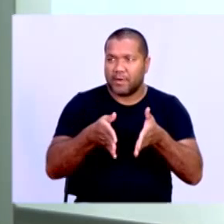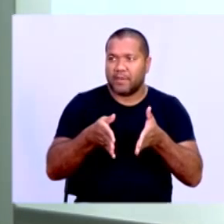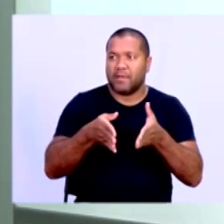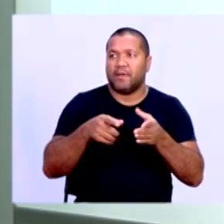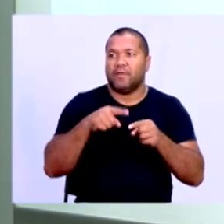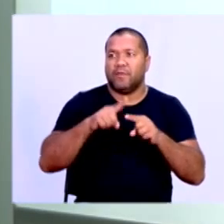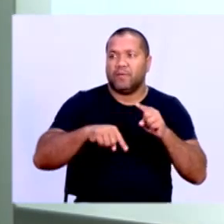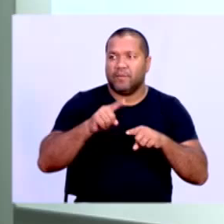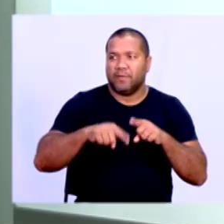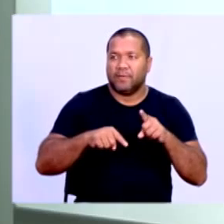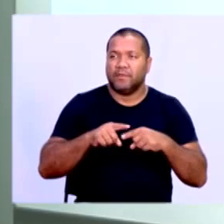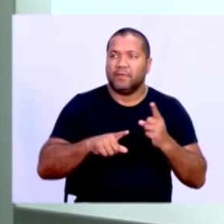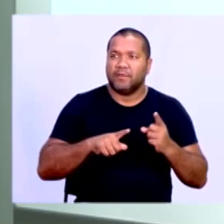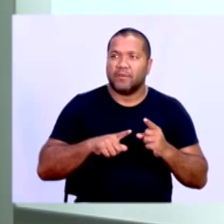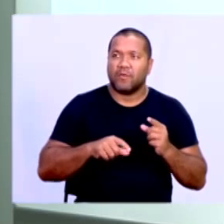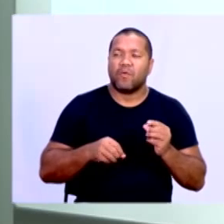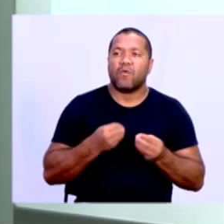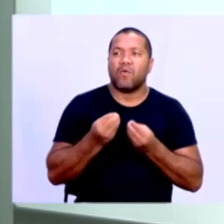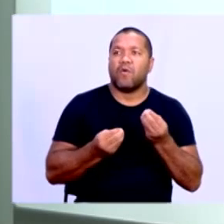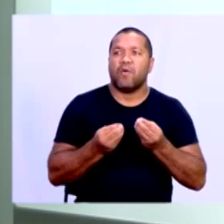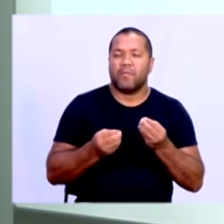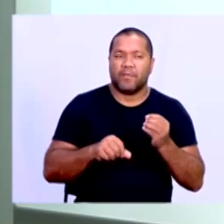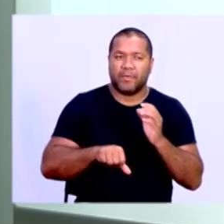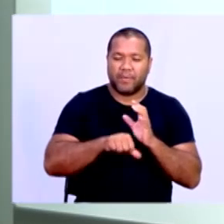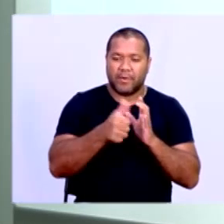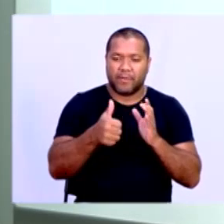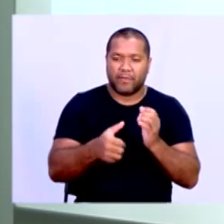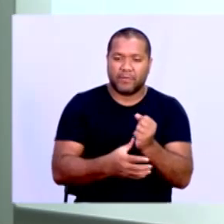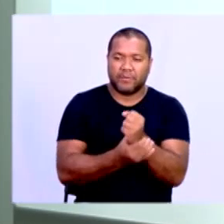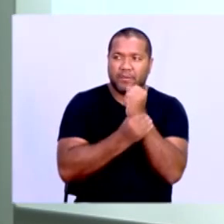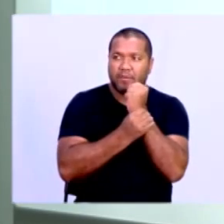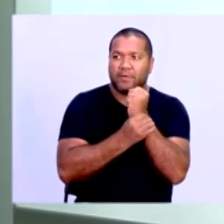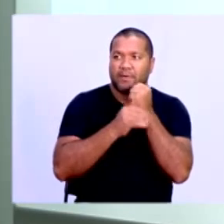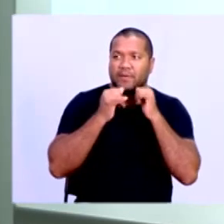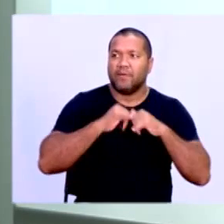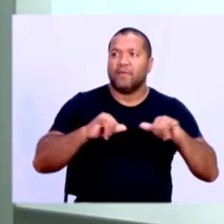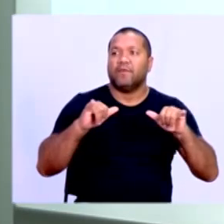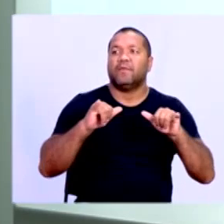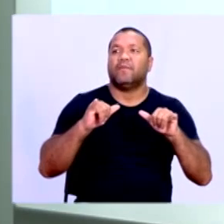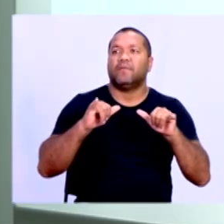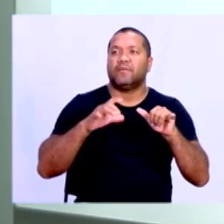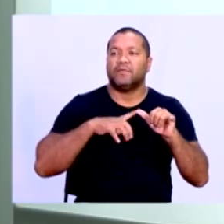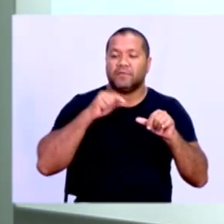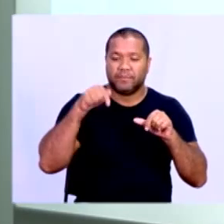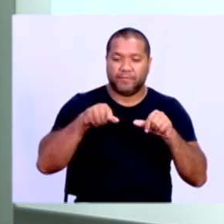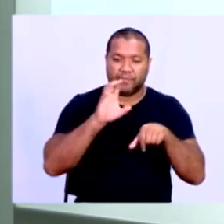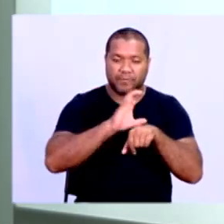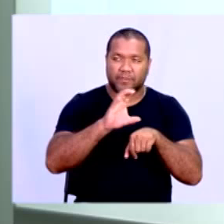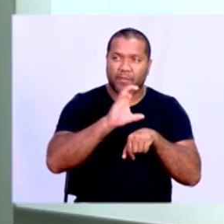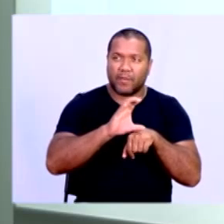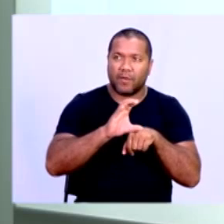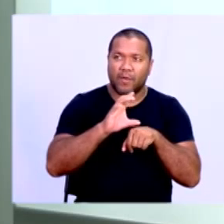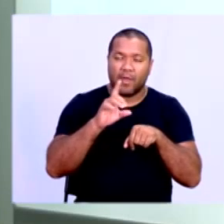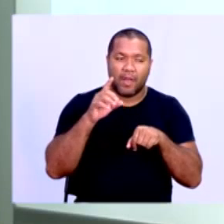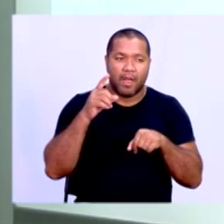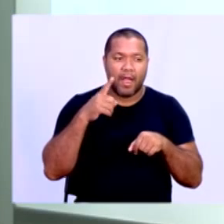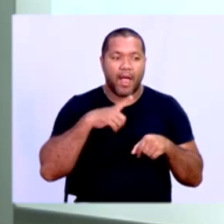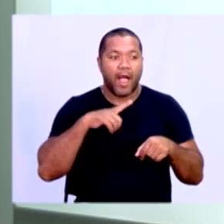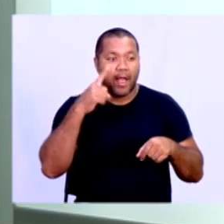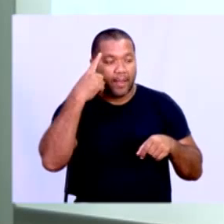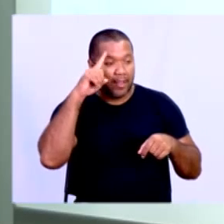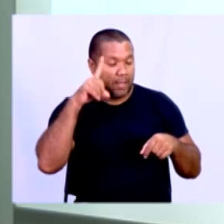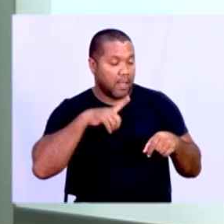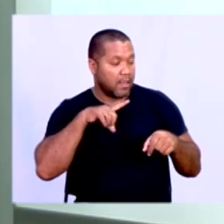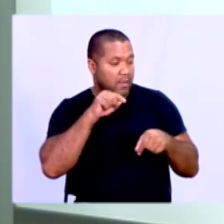primeira aula foi sobre segurança de informação, a gente, nesse curso, a ideia do nosso curso não